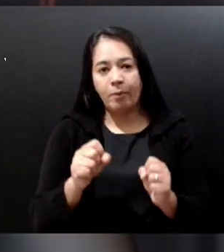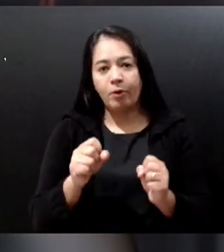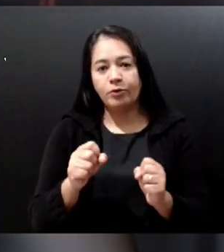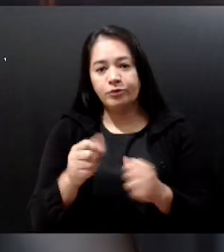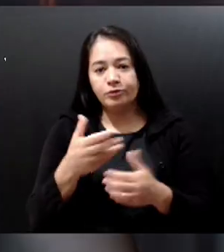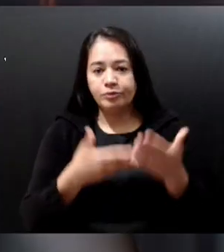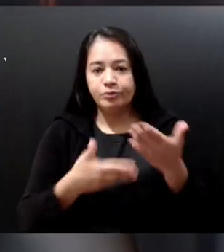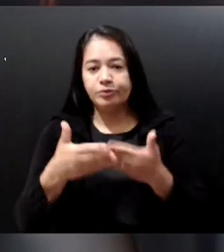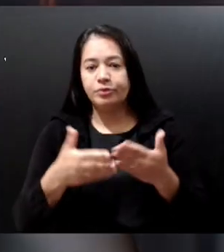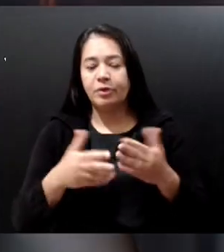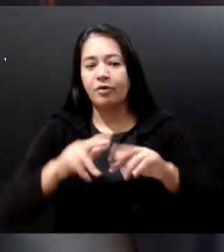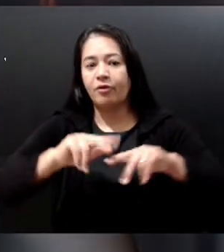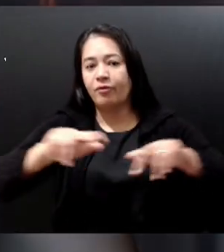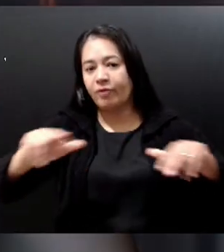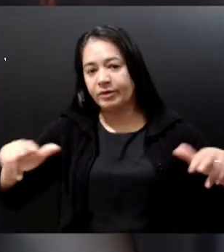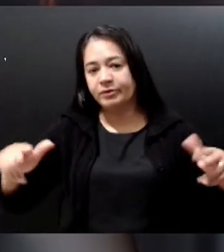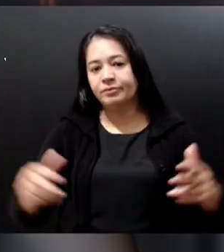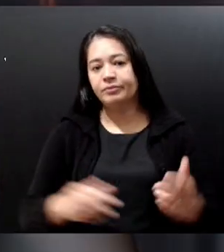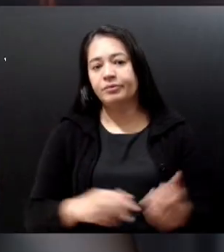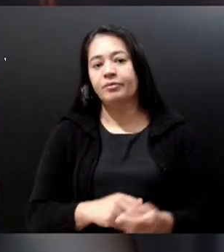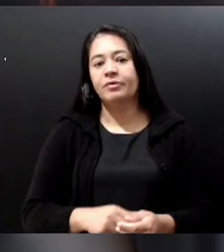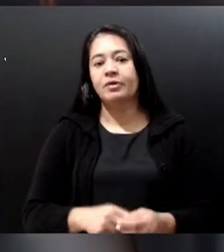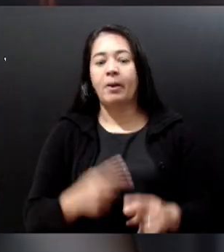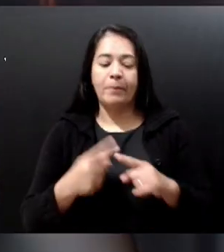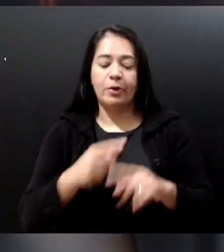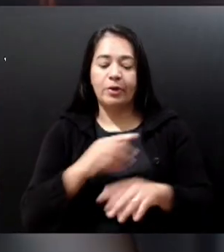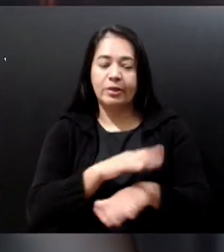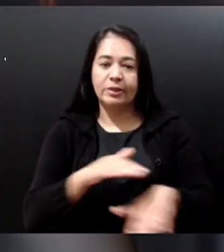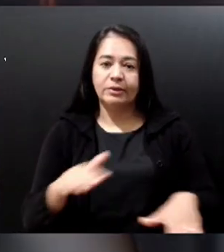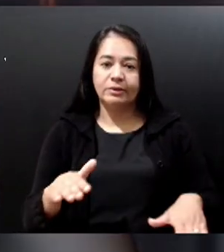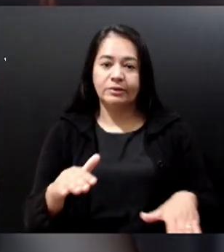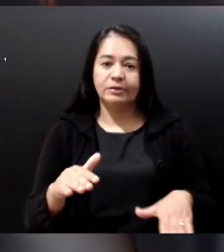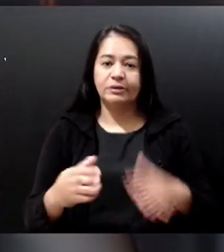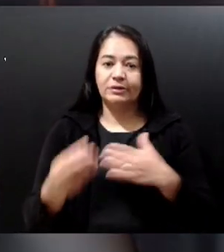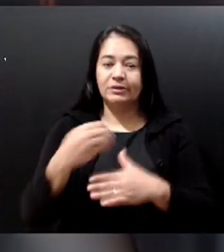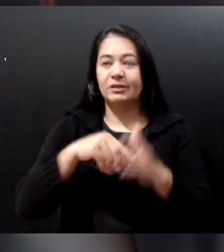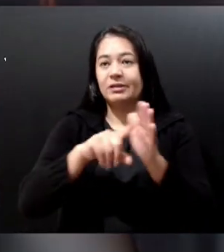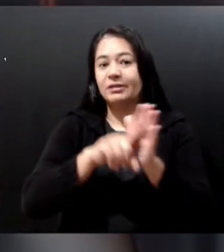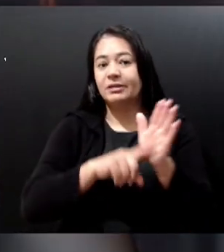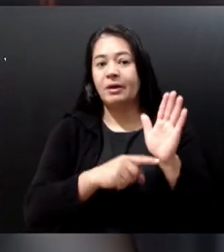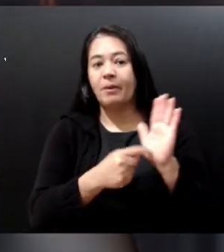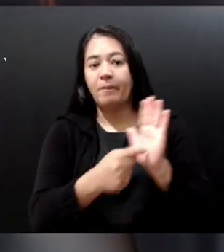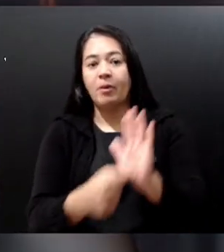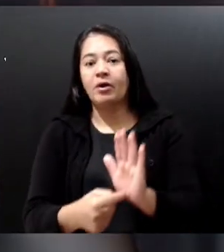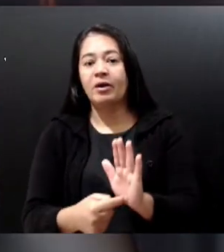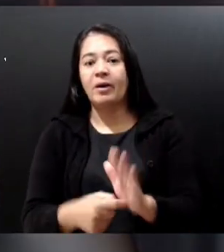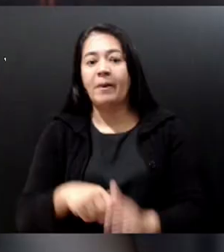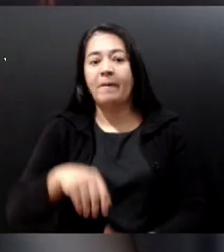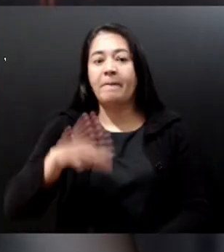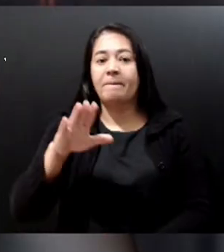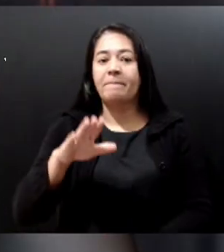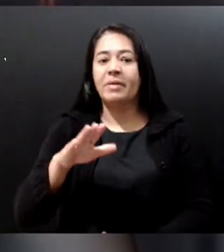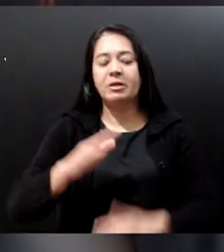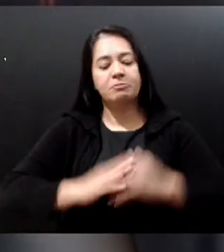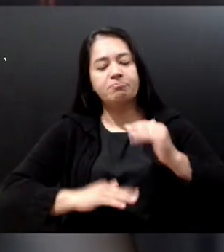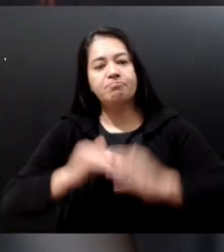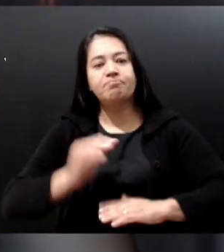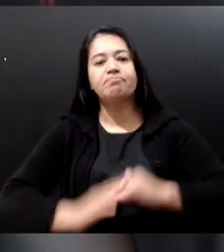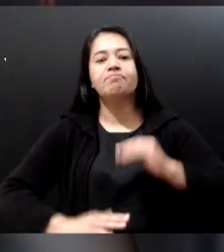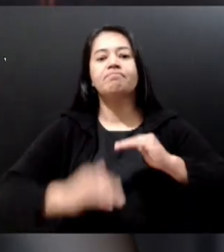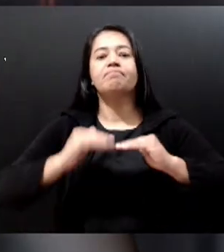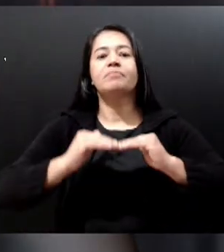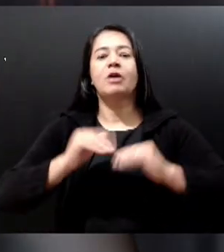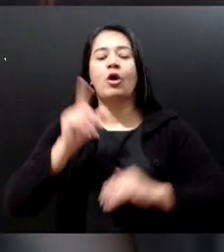nas pesquisas vão trazendo, são crianças inclusive mais resilientes. Elas conseguem lidar mais com as